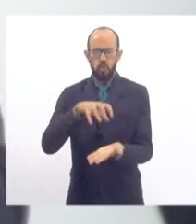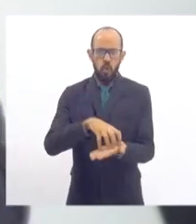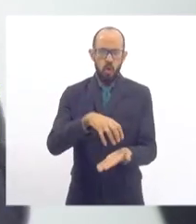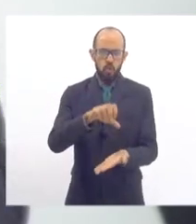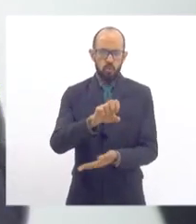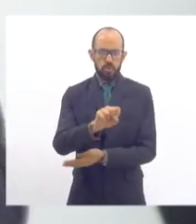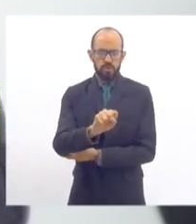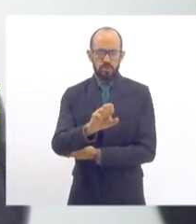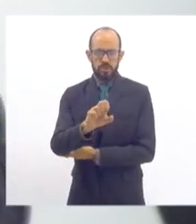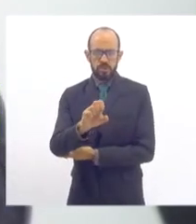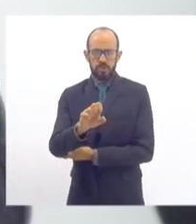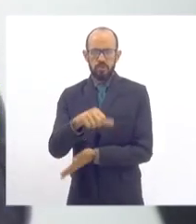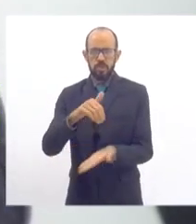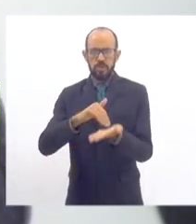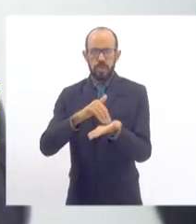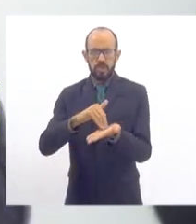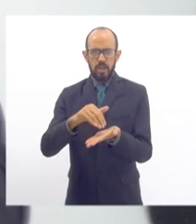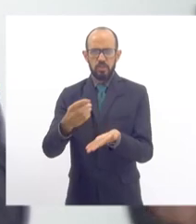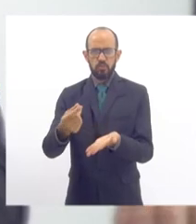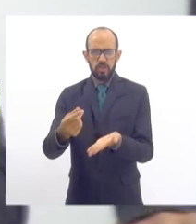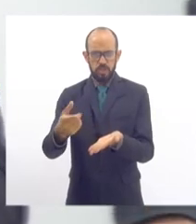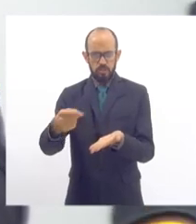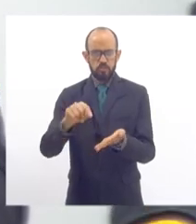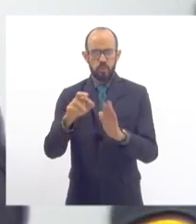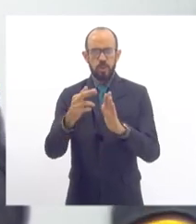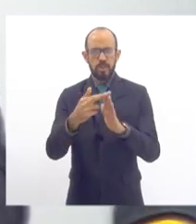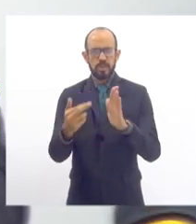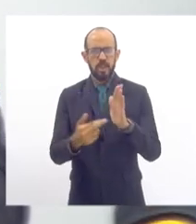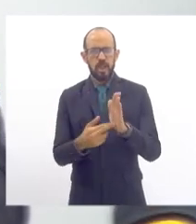enfim, sobre a desvinculação das receitas.